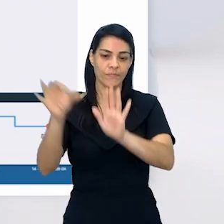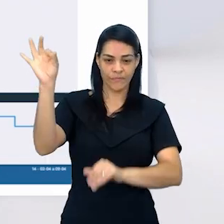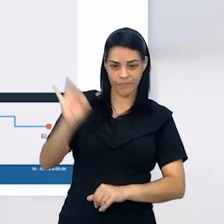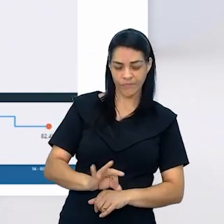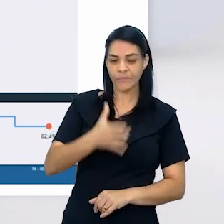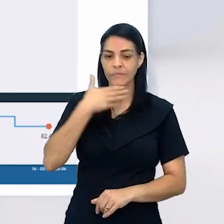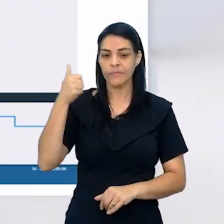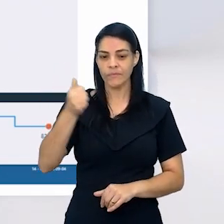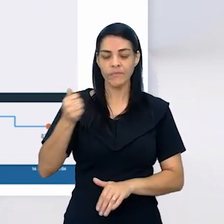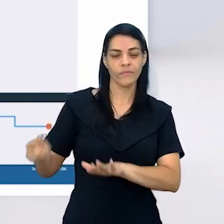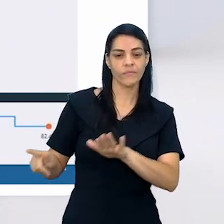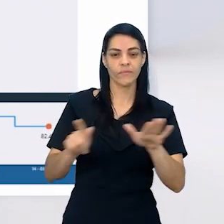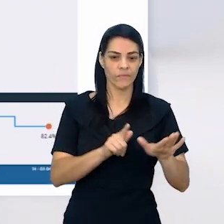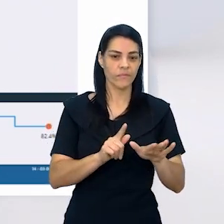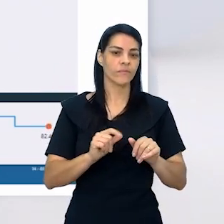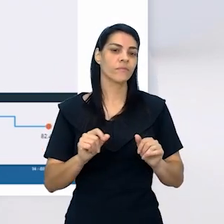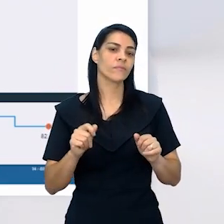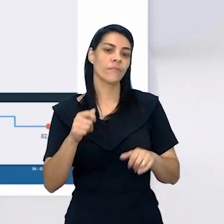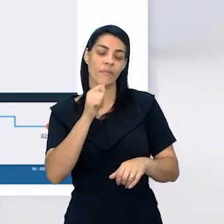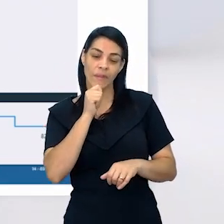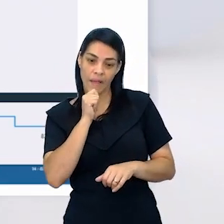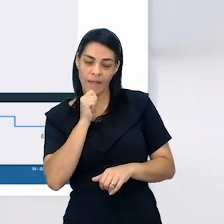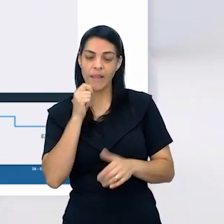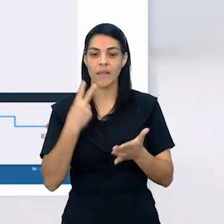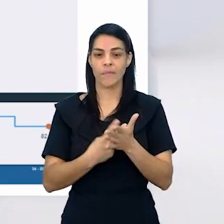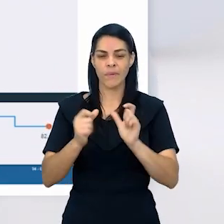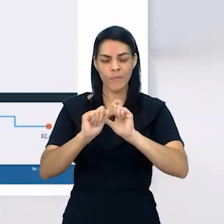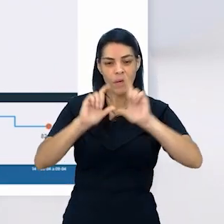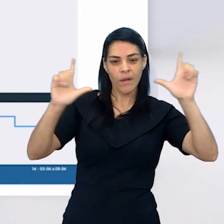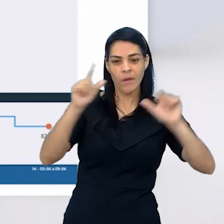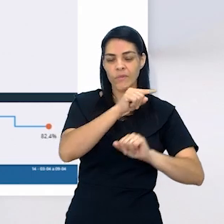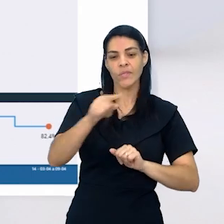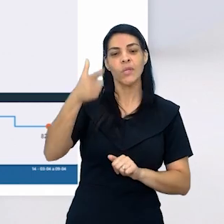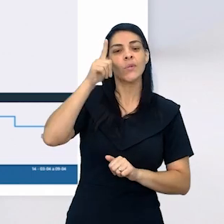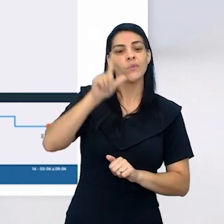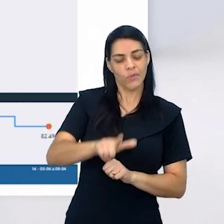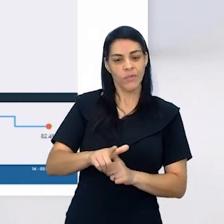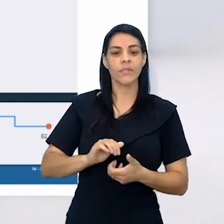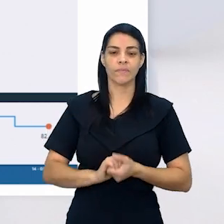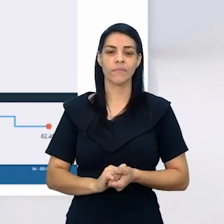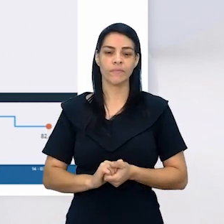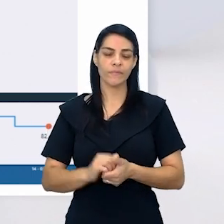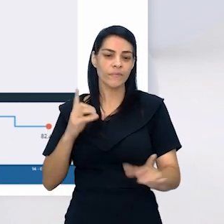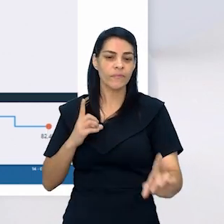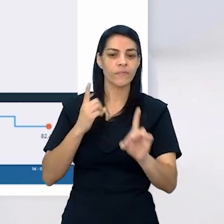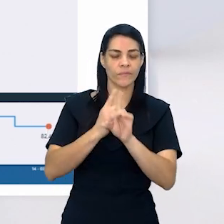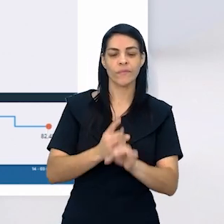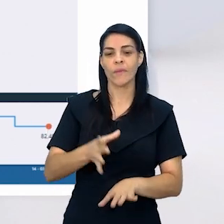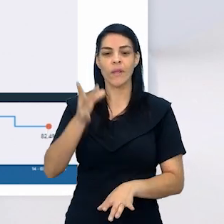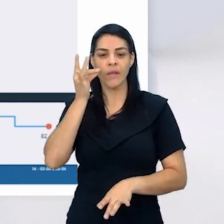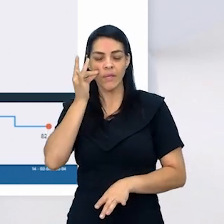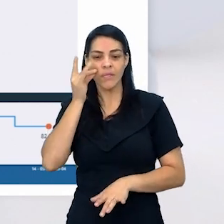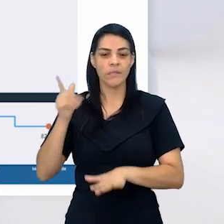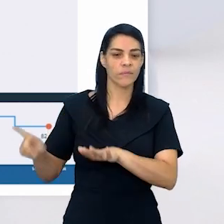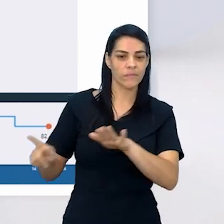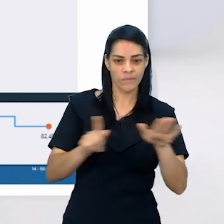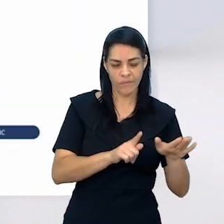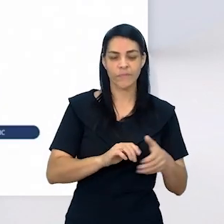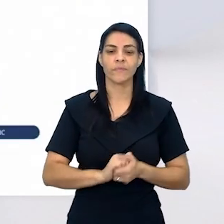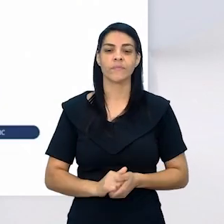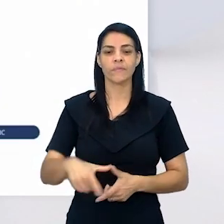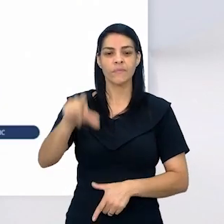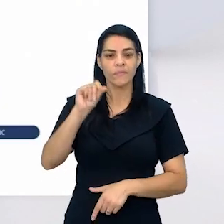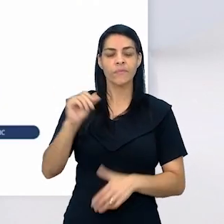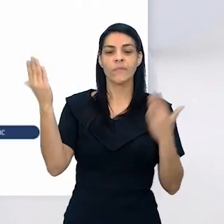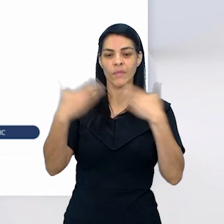melhores semanas e ainda nessa tela você encontrará a série histórica da presença semanal selecione prova Paulista